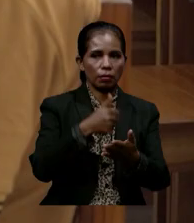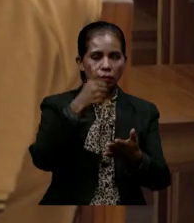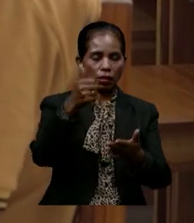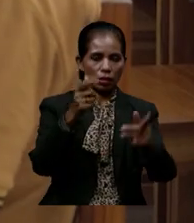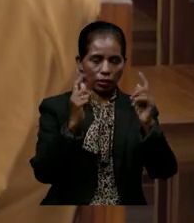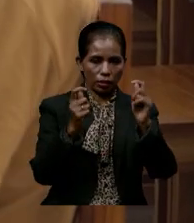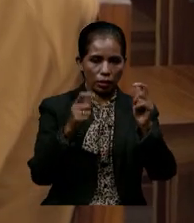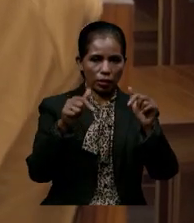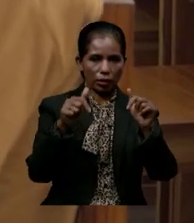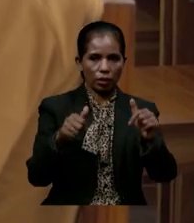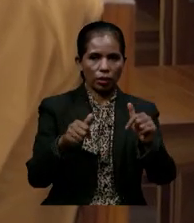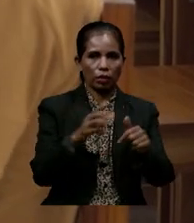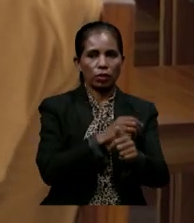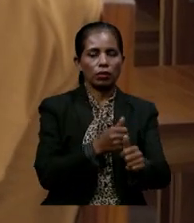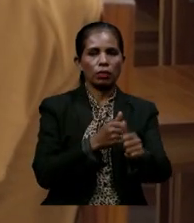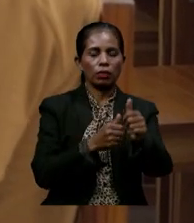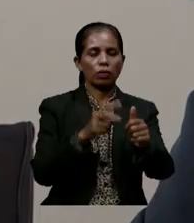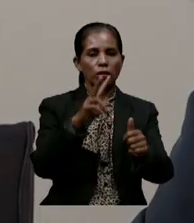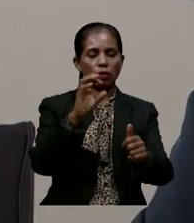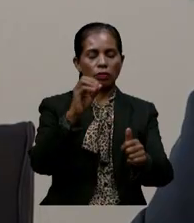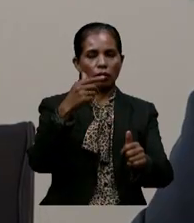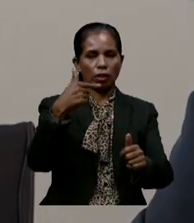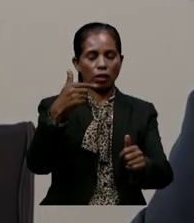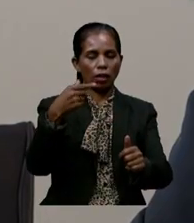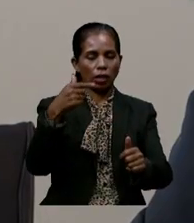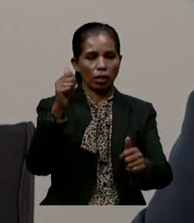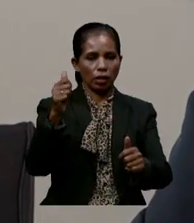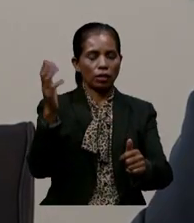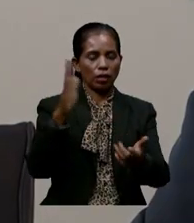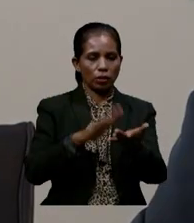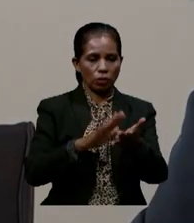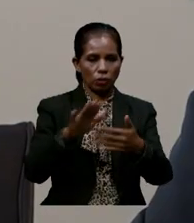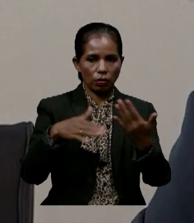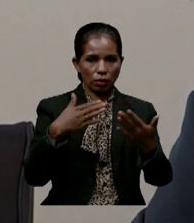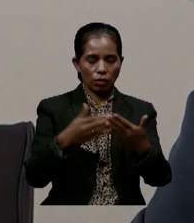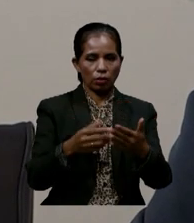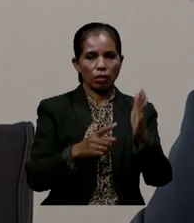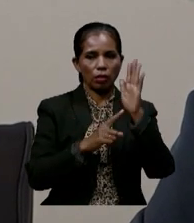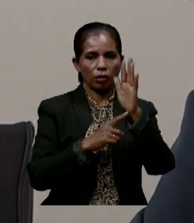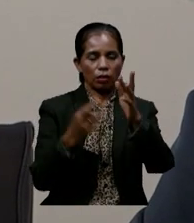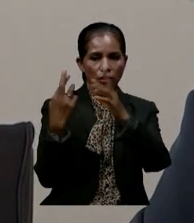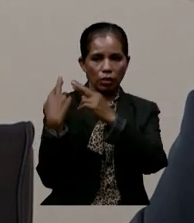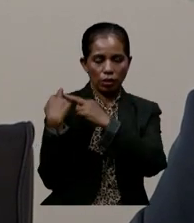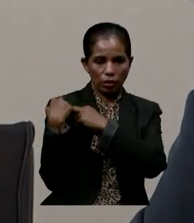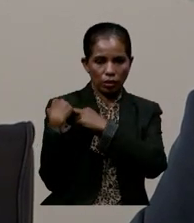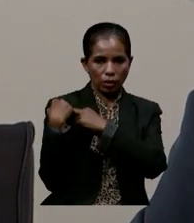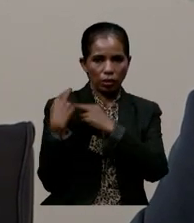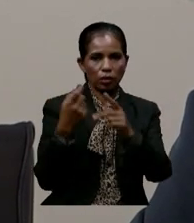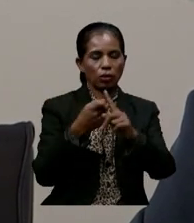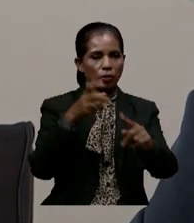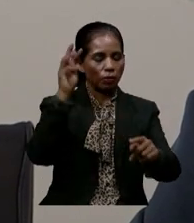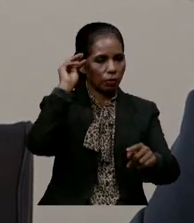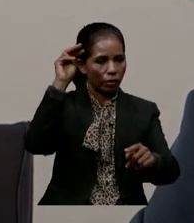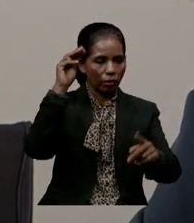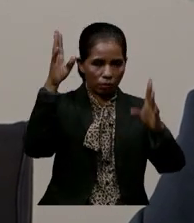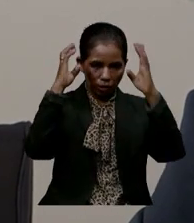né pode preencher vagas menor em escola Sira e da necessária responsabilidade do Ministério